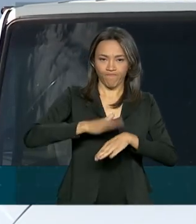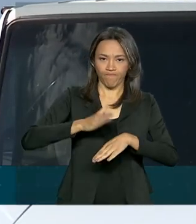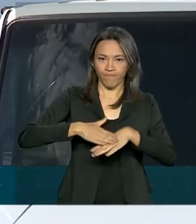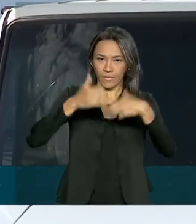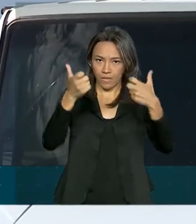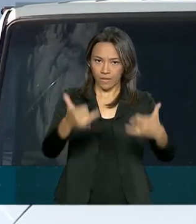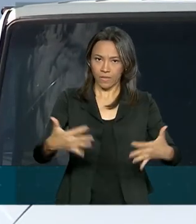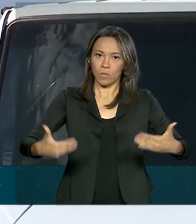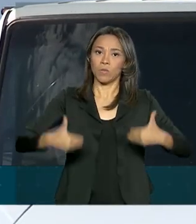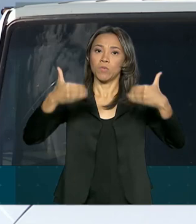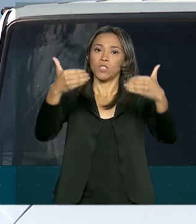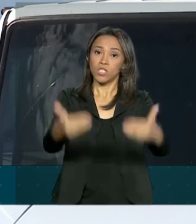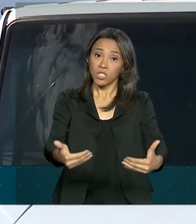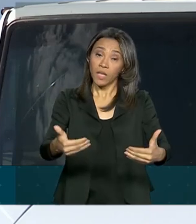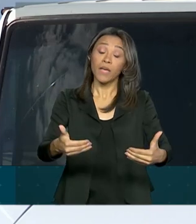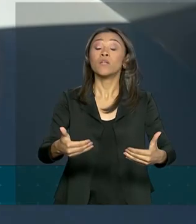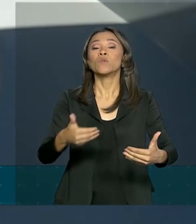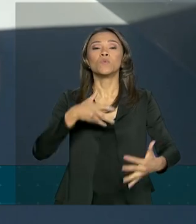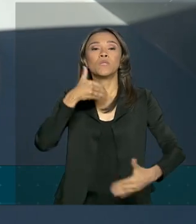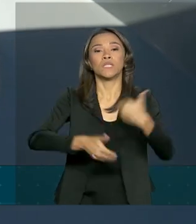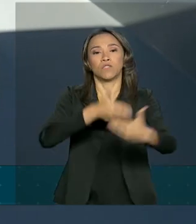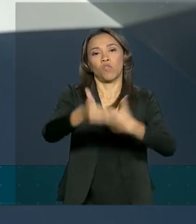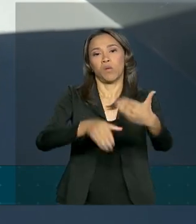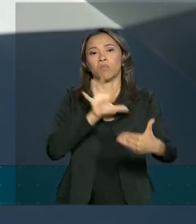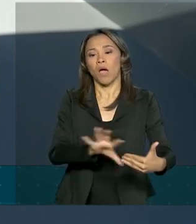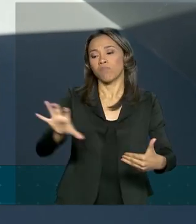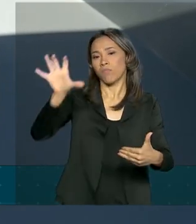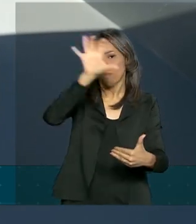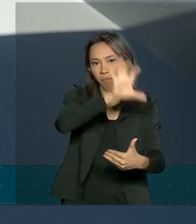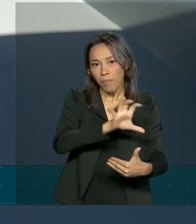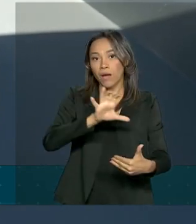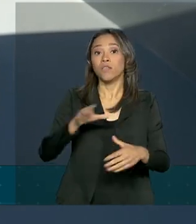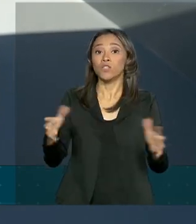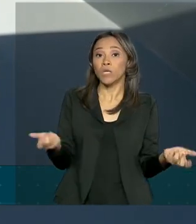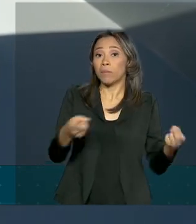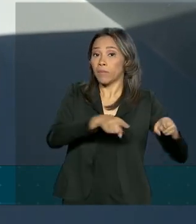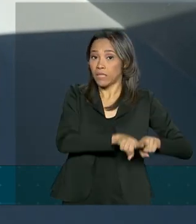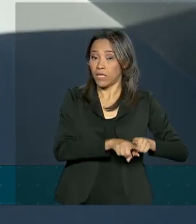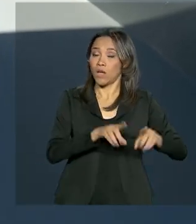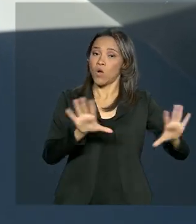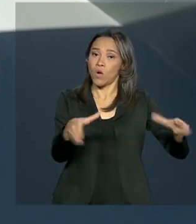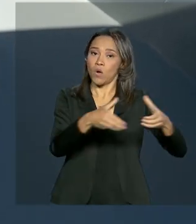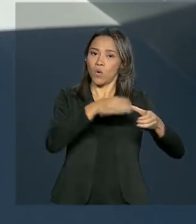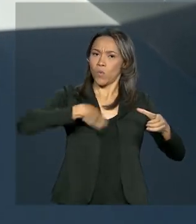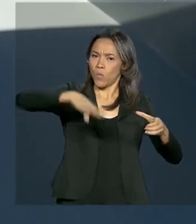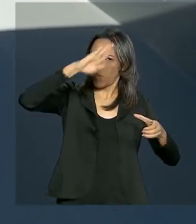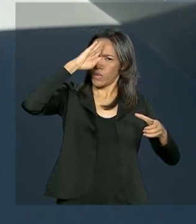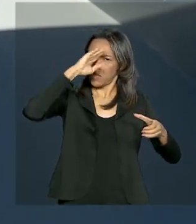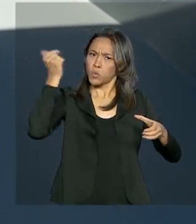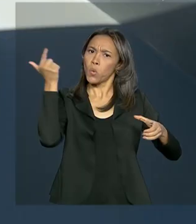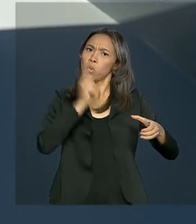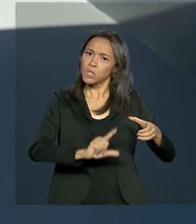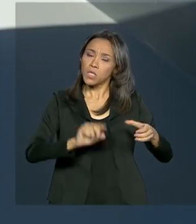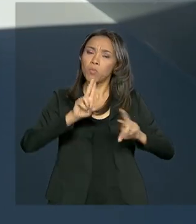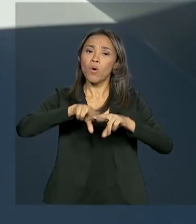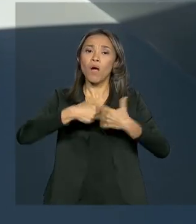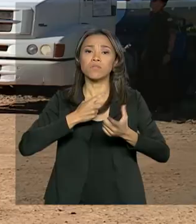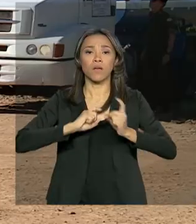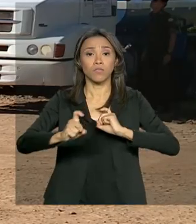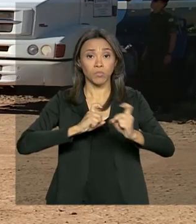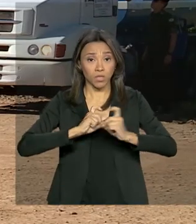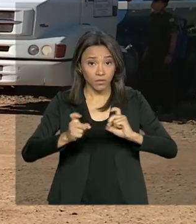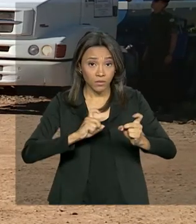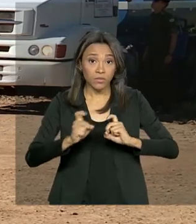do Desenvolvimento Regional e o Exército, a economia foi possível por causa da melhoria na gestão, tanto na captação da